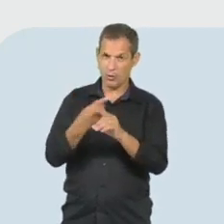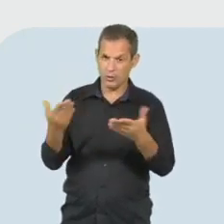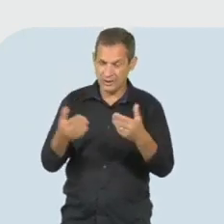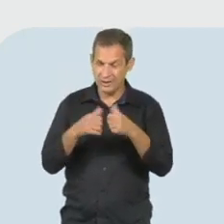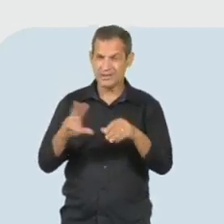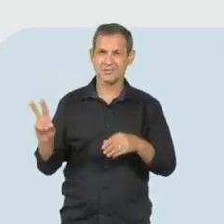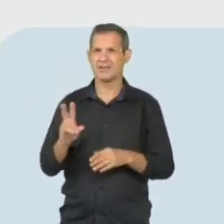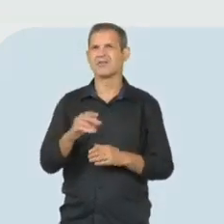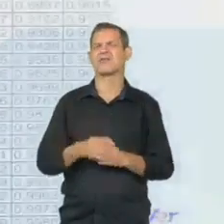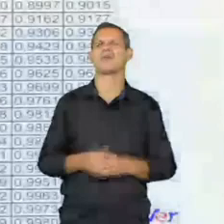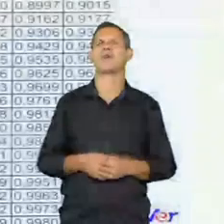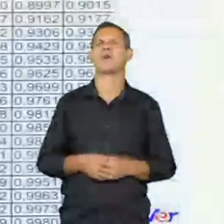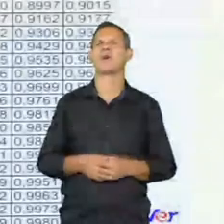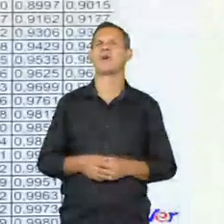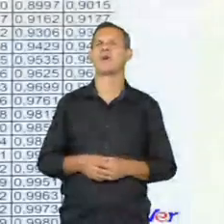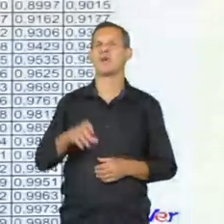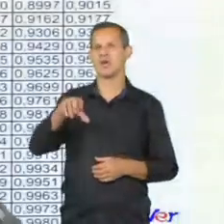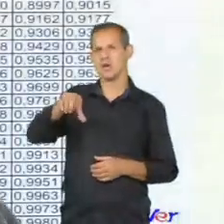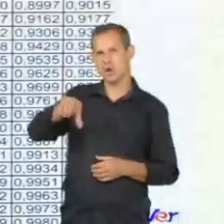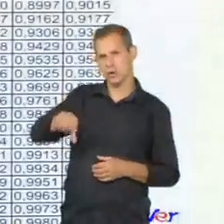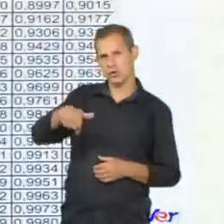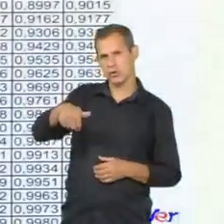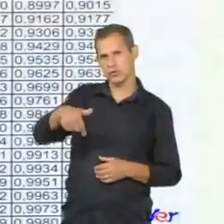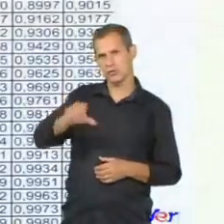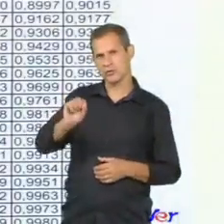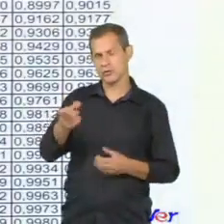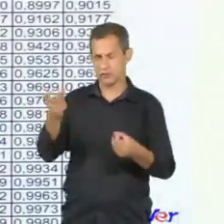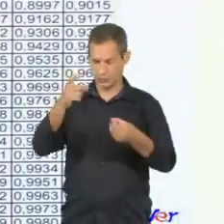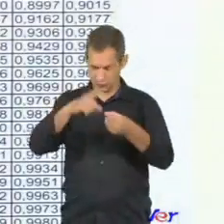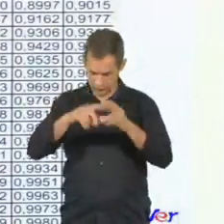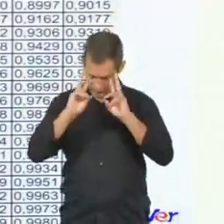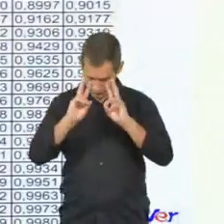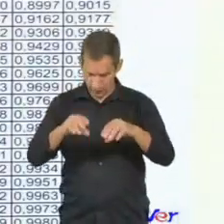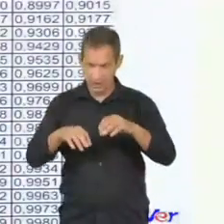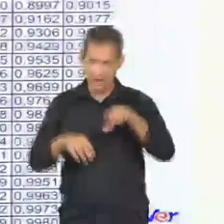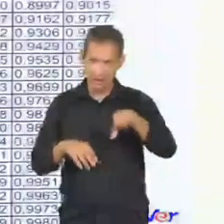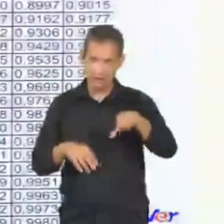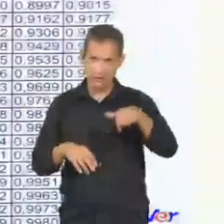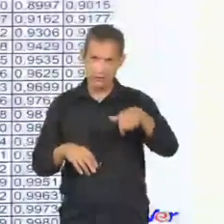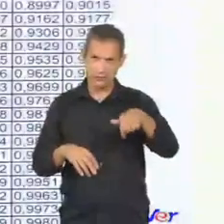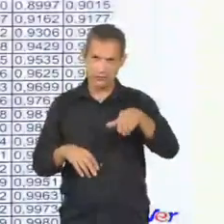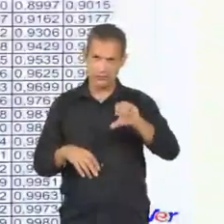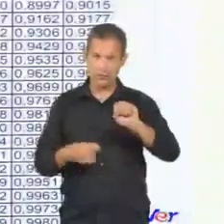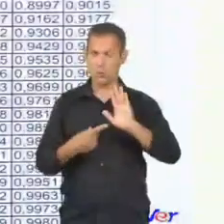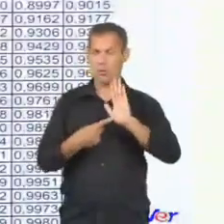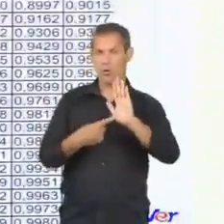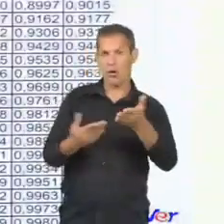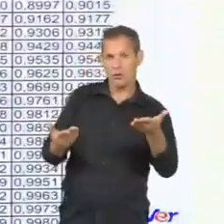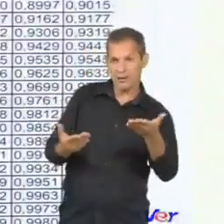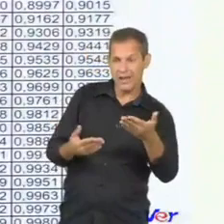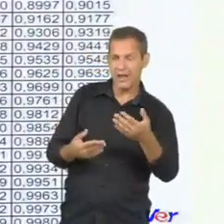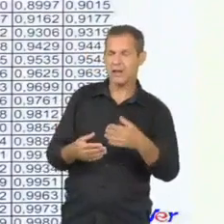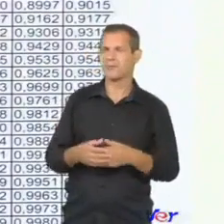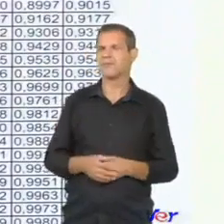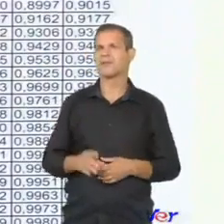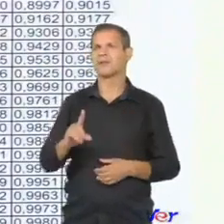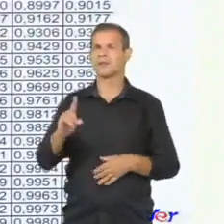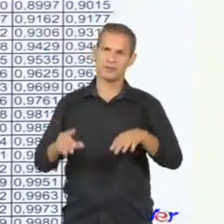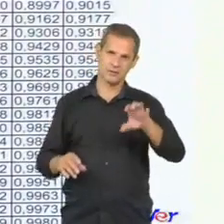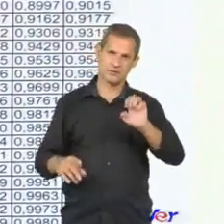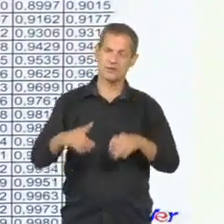esse valor 978. Voltando aqui, olha, 978 eu estou mostrando, as extremidades eu